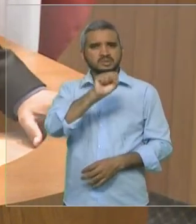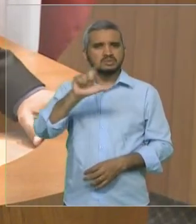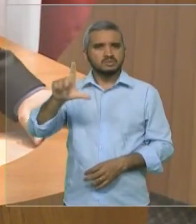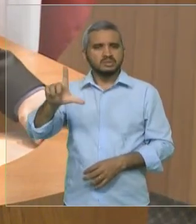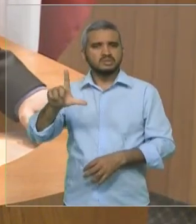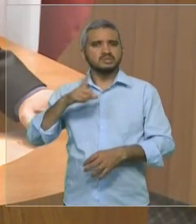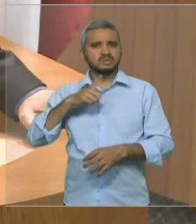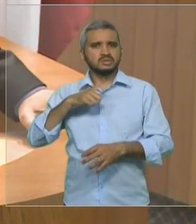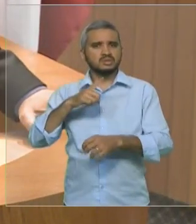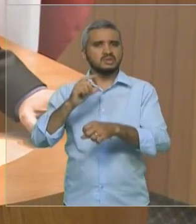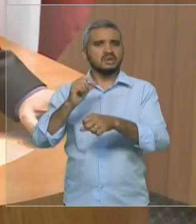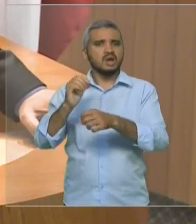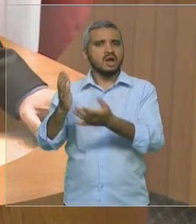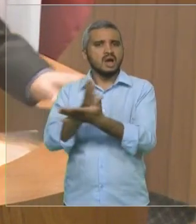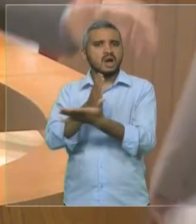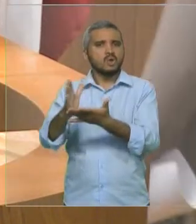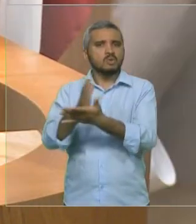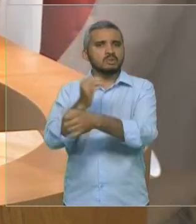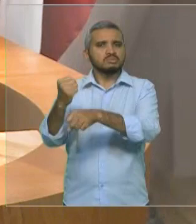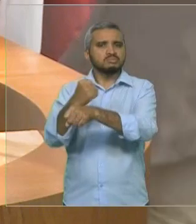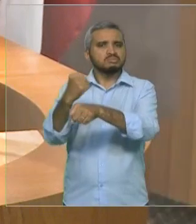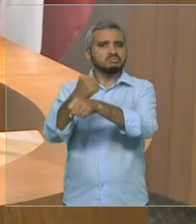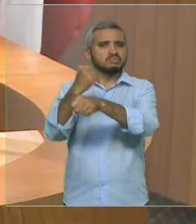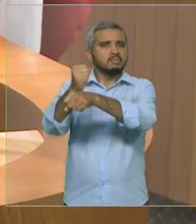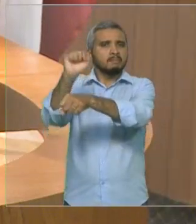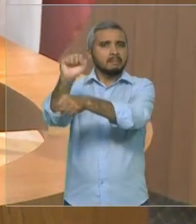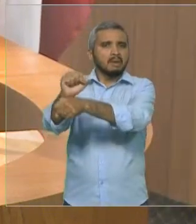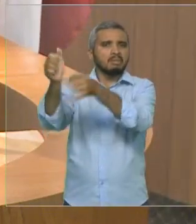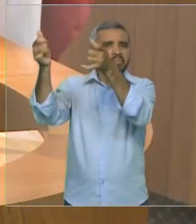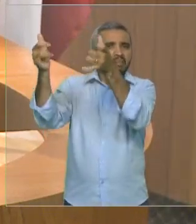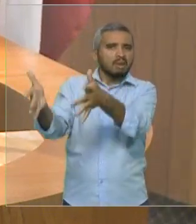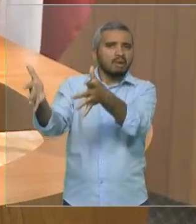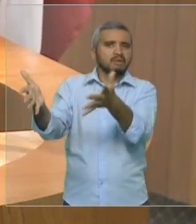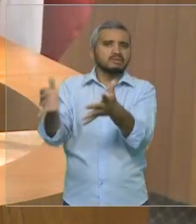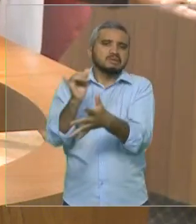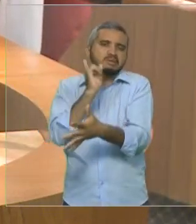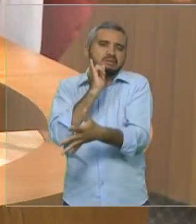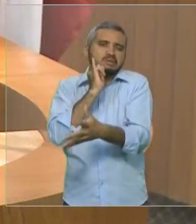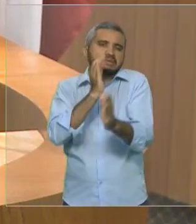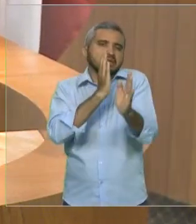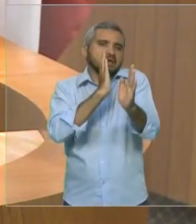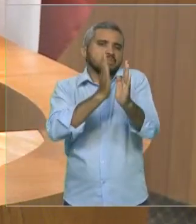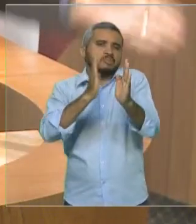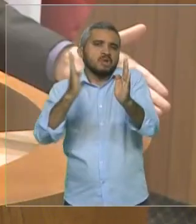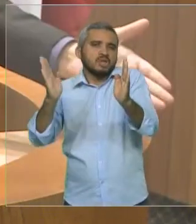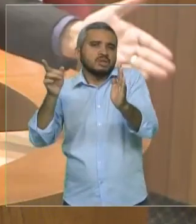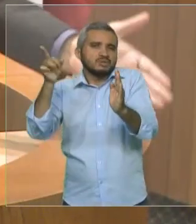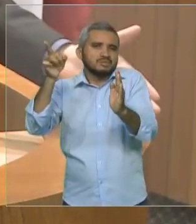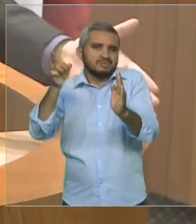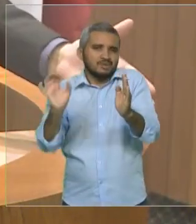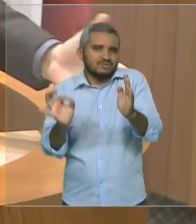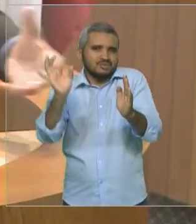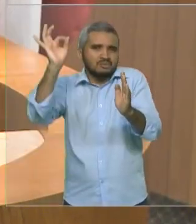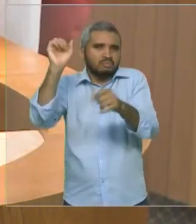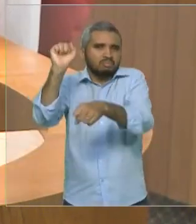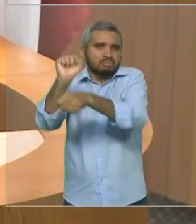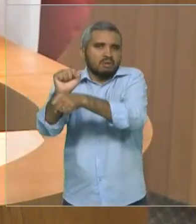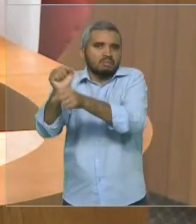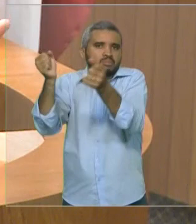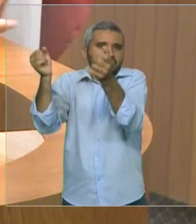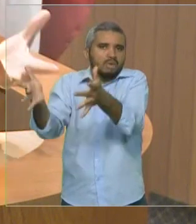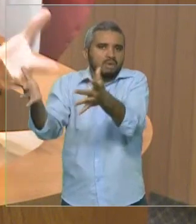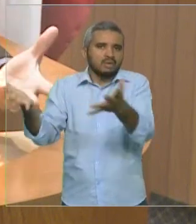da biblioteca. Eu vejo em Imperatriz uma obra que não foi realizada,